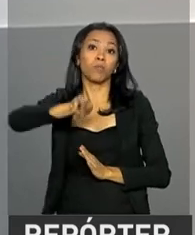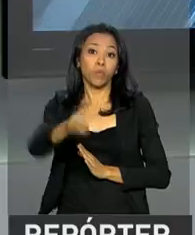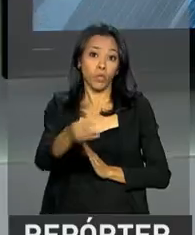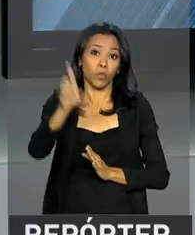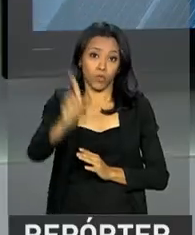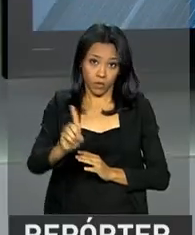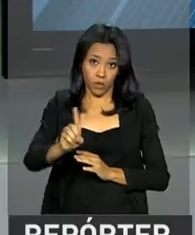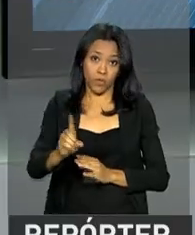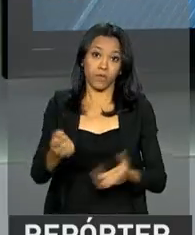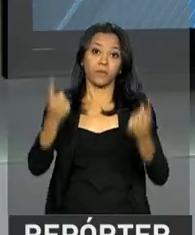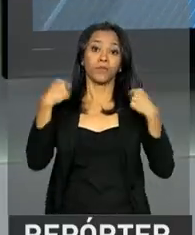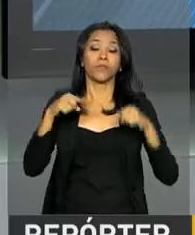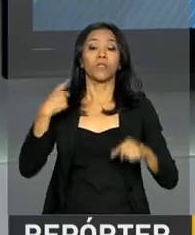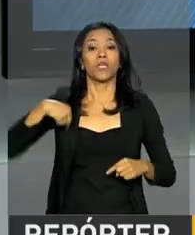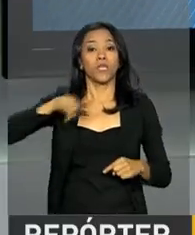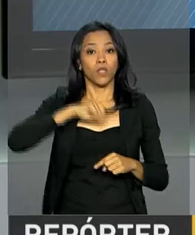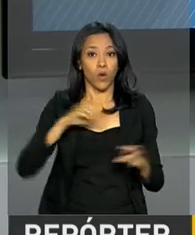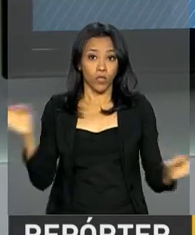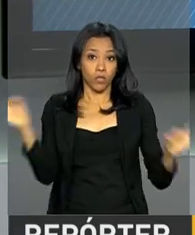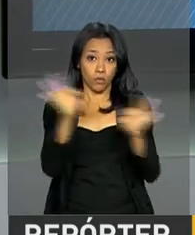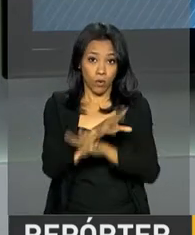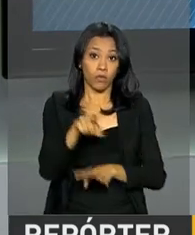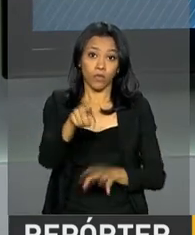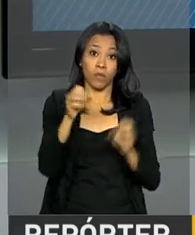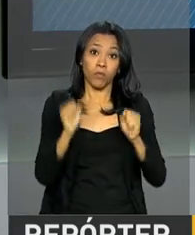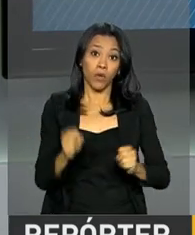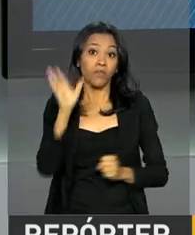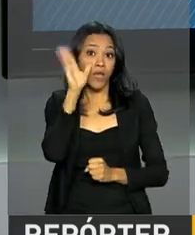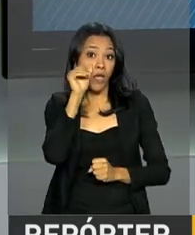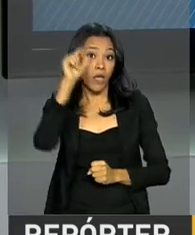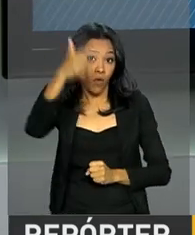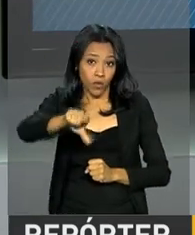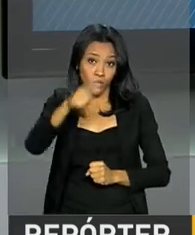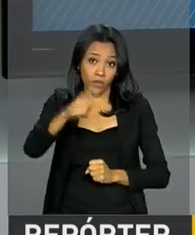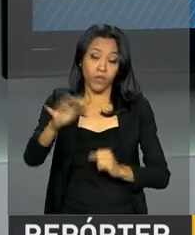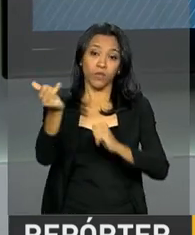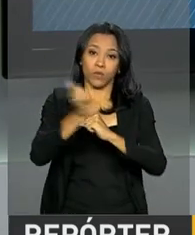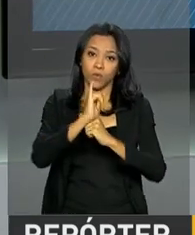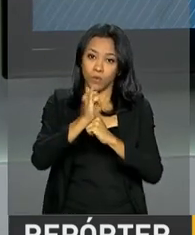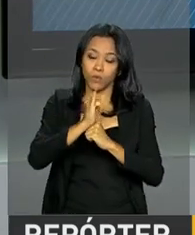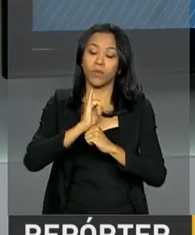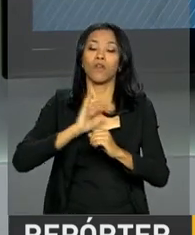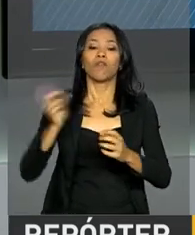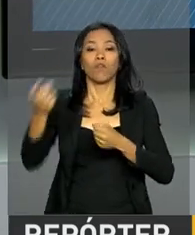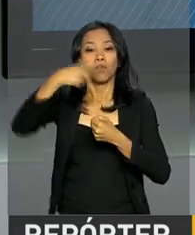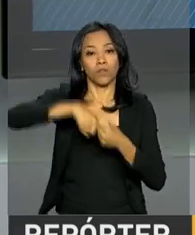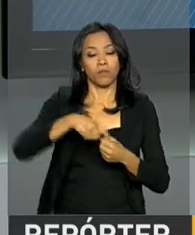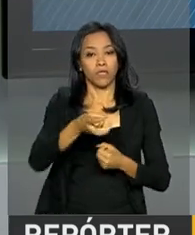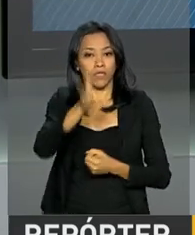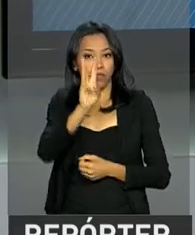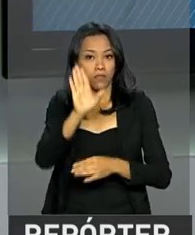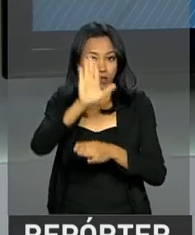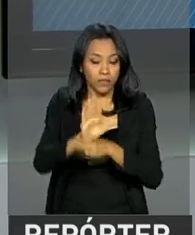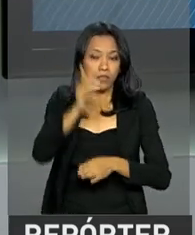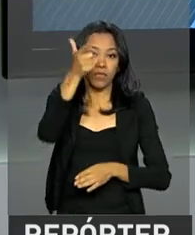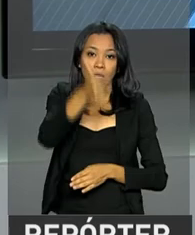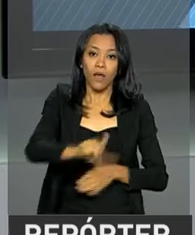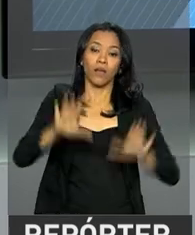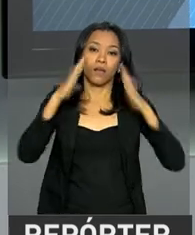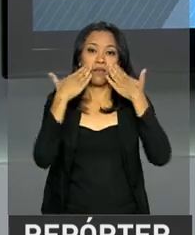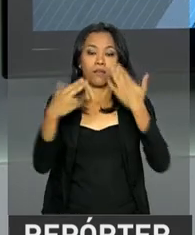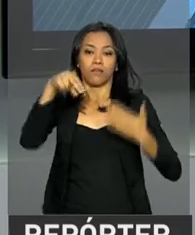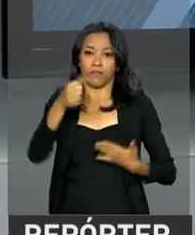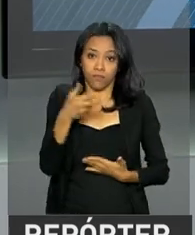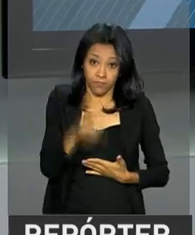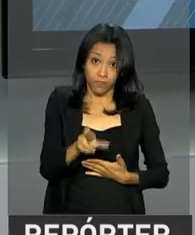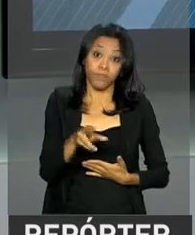US$ 434 milhões. Nós ficamos por aqui. Você pode rever as reportagens no YouTube. Voltamos às 15h na próxima edição do